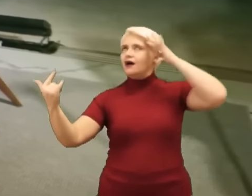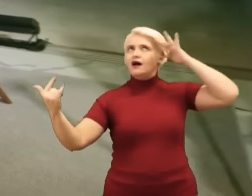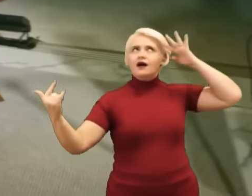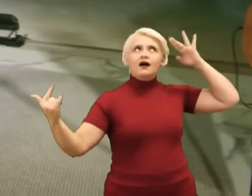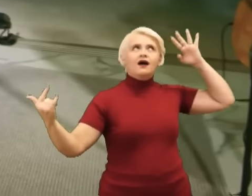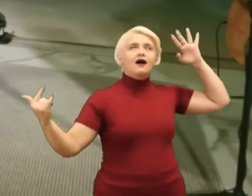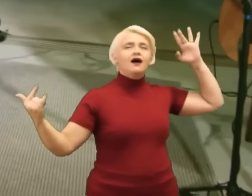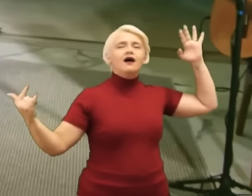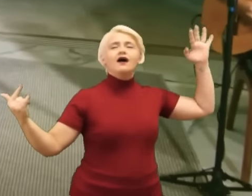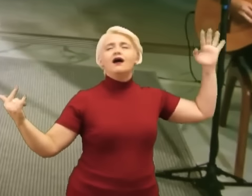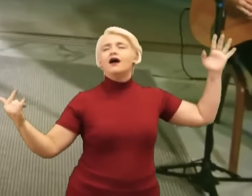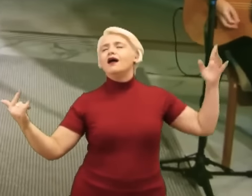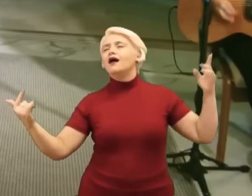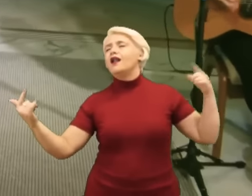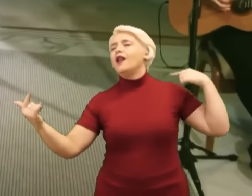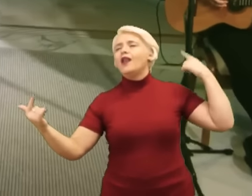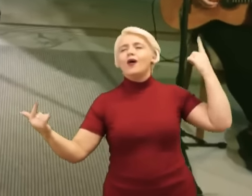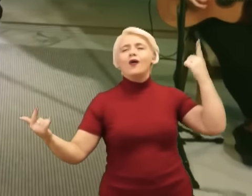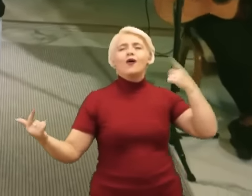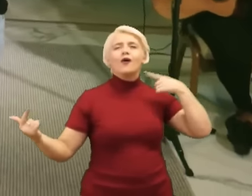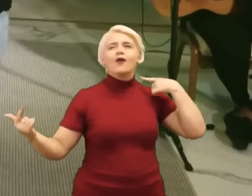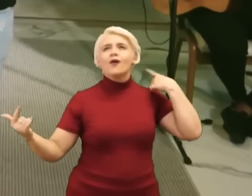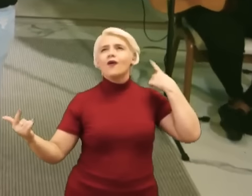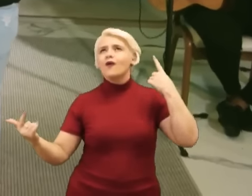Gasguei. Loucuras de